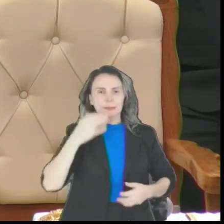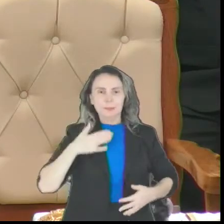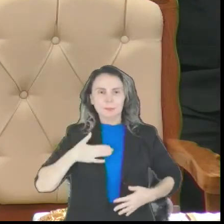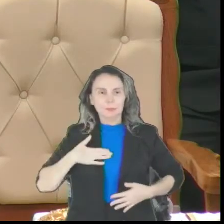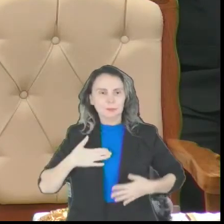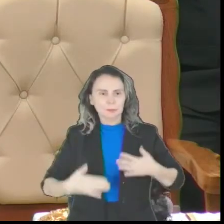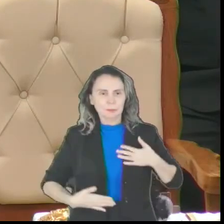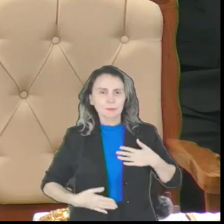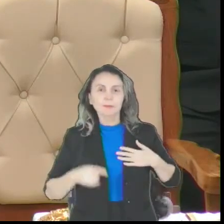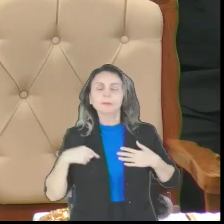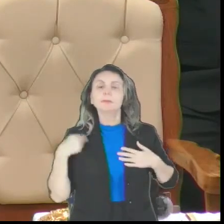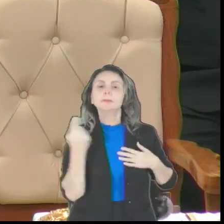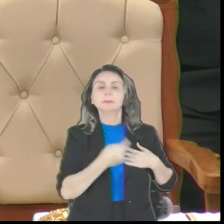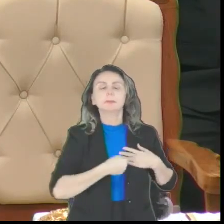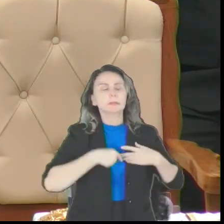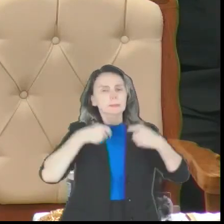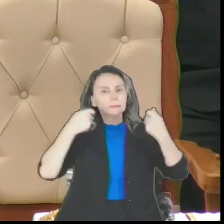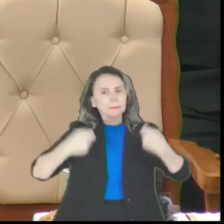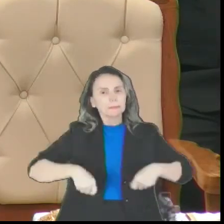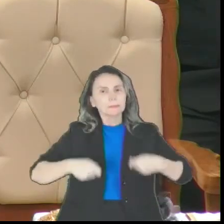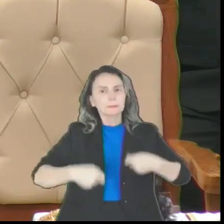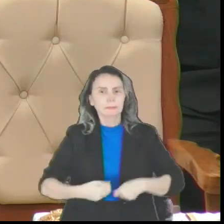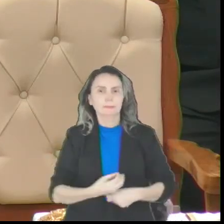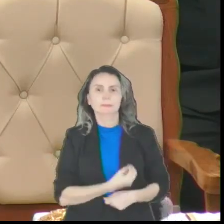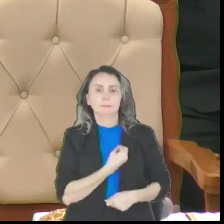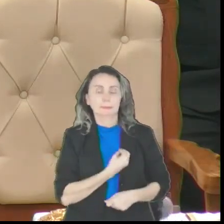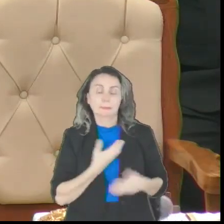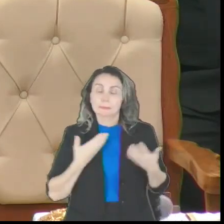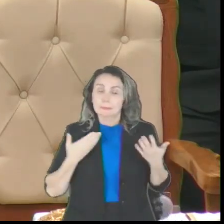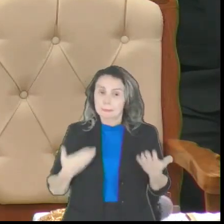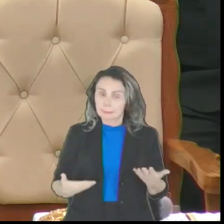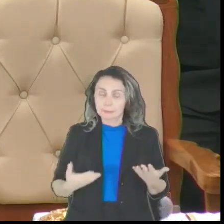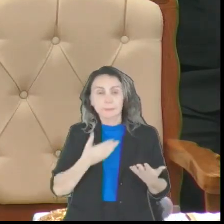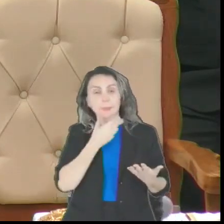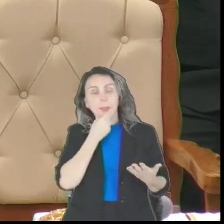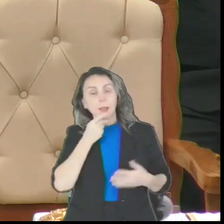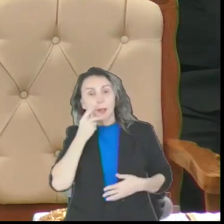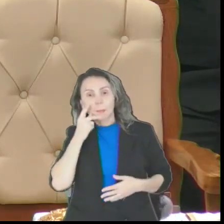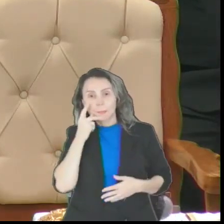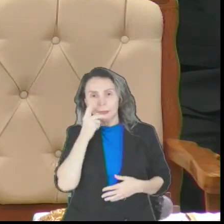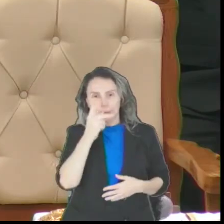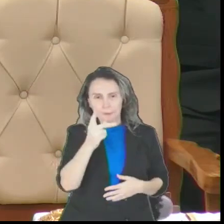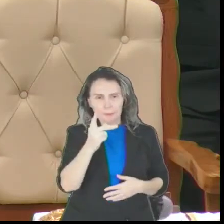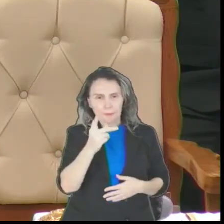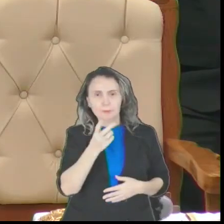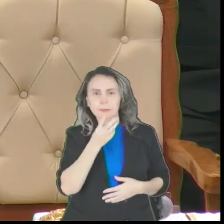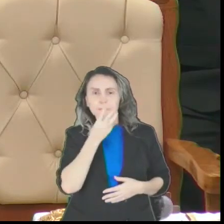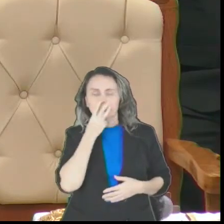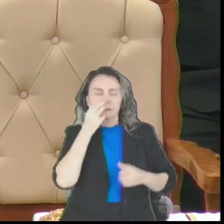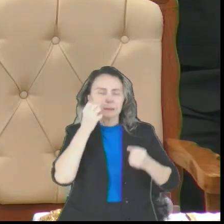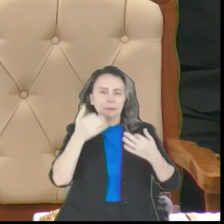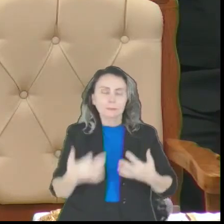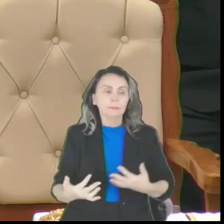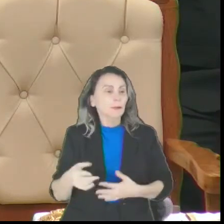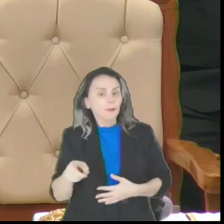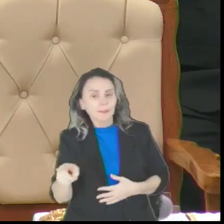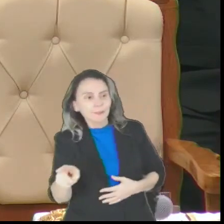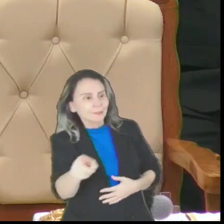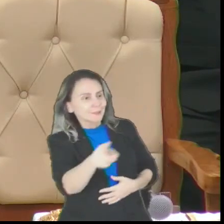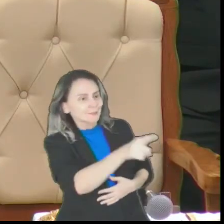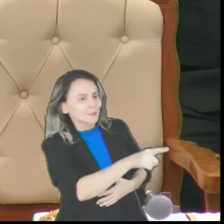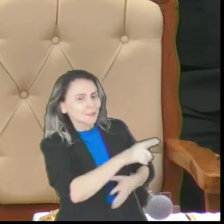nós precisamos de água para viver. Então o profeta vai dizer: ó vós todos, os que tendes